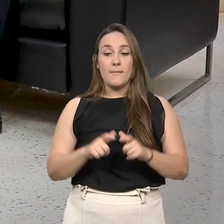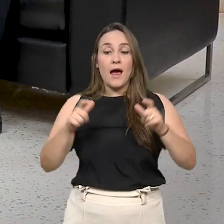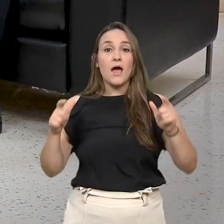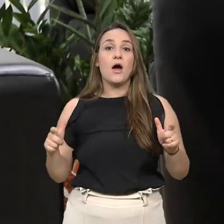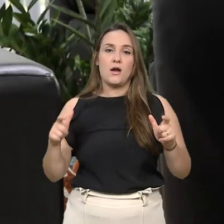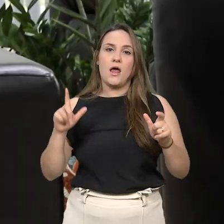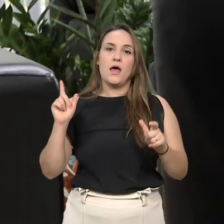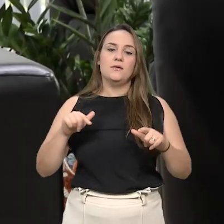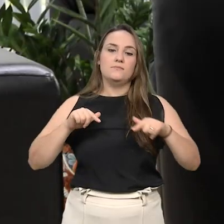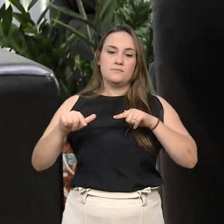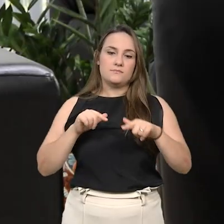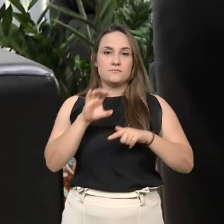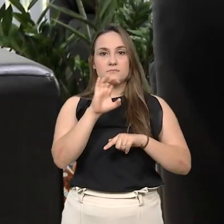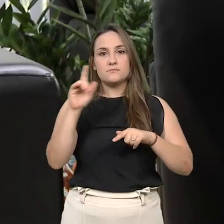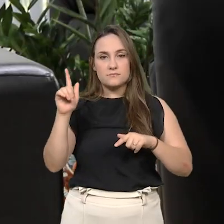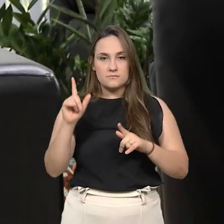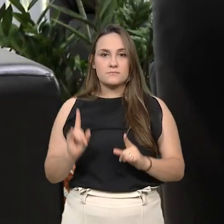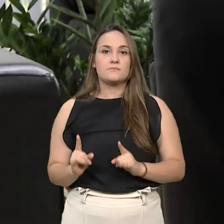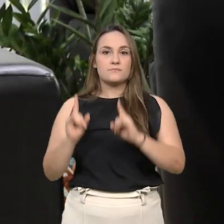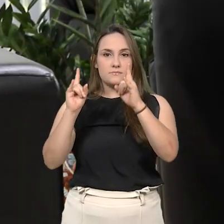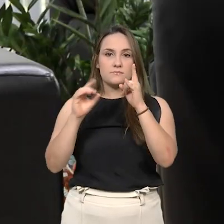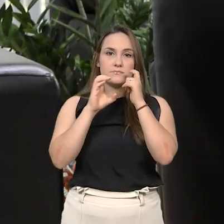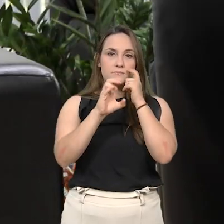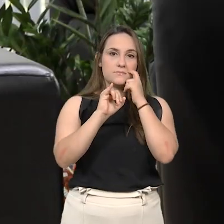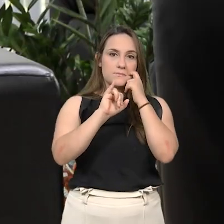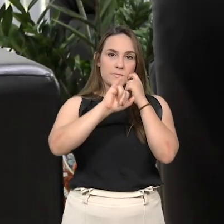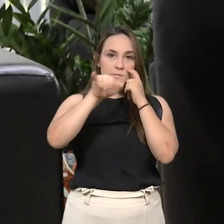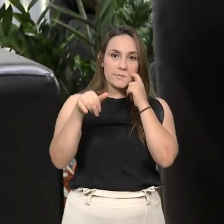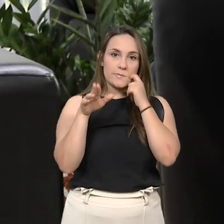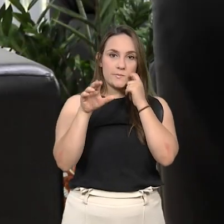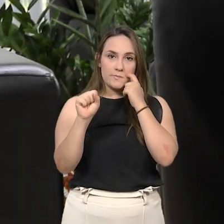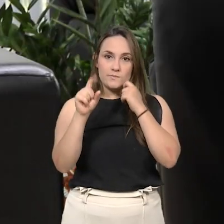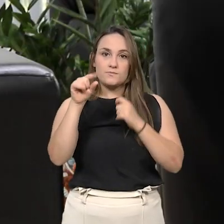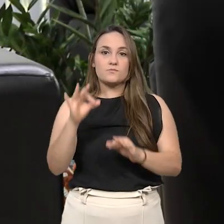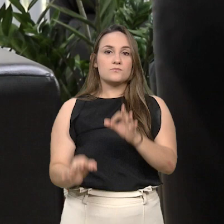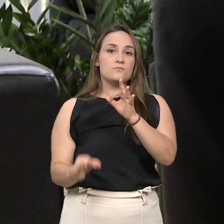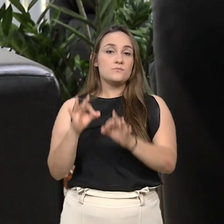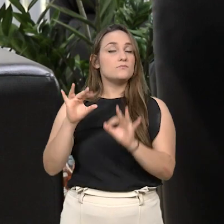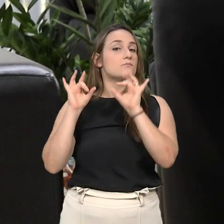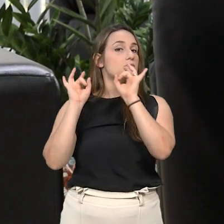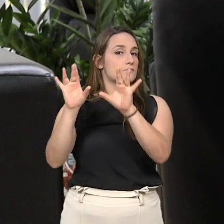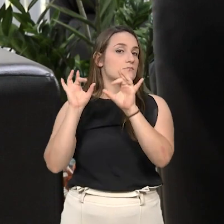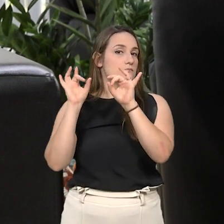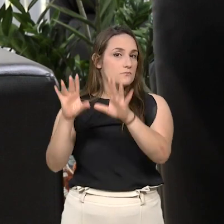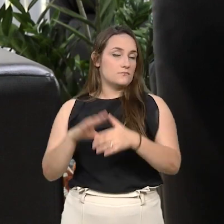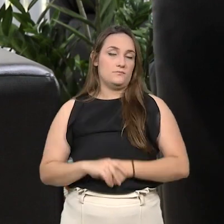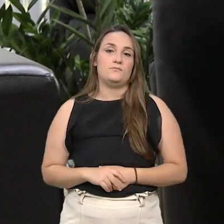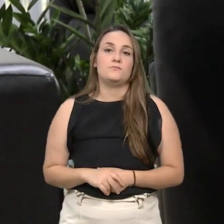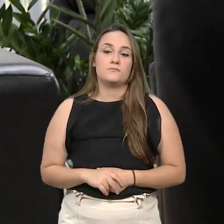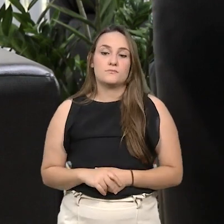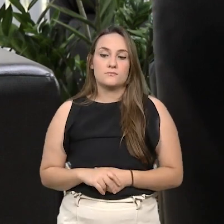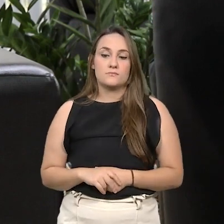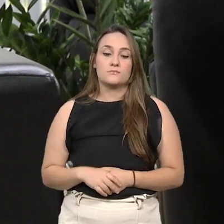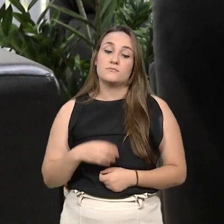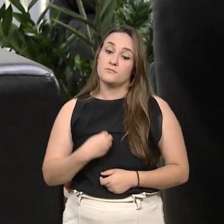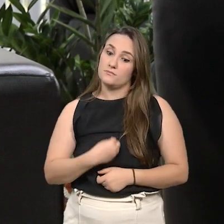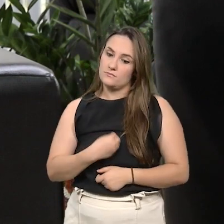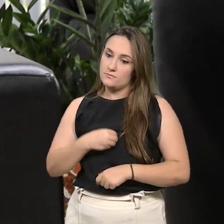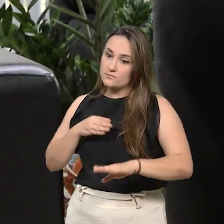maioria, em Campo Grande, no prédio do Sijus. Para quem não conhece, o prédio onde funcionam os juizados especiais, eles